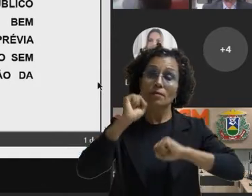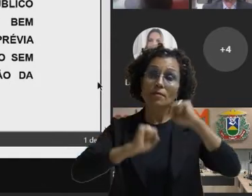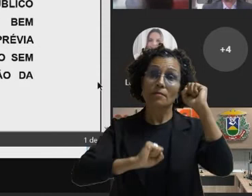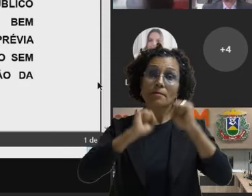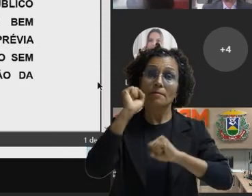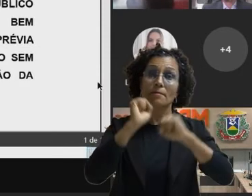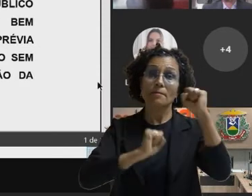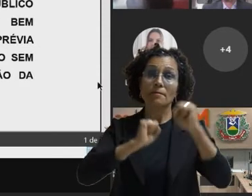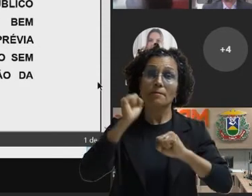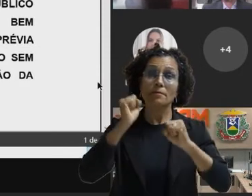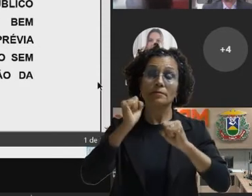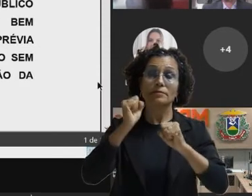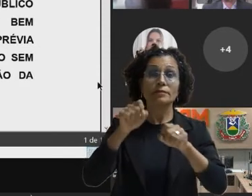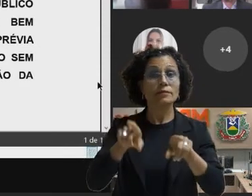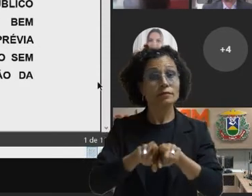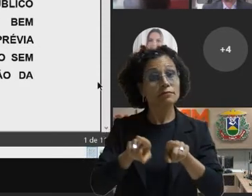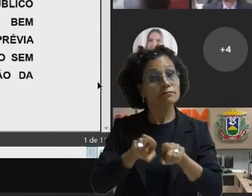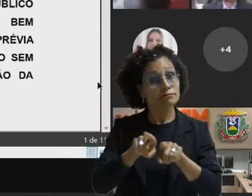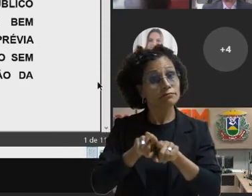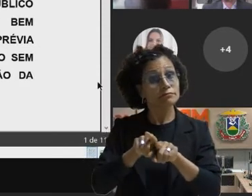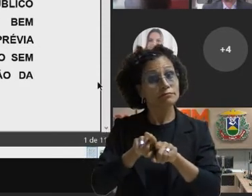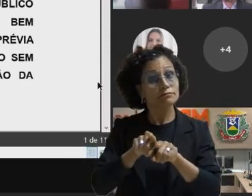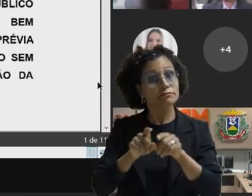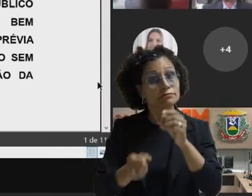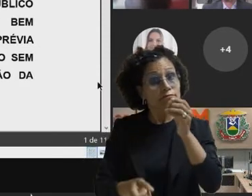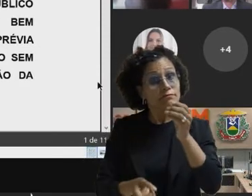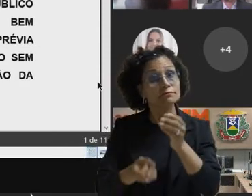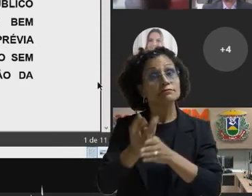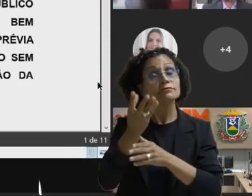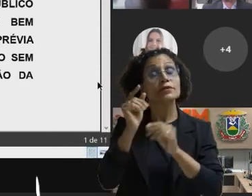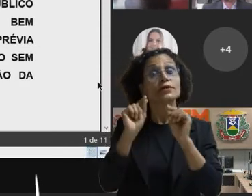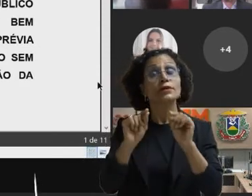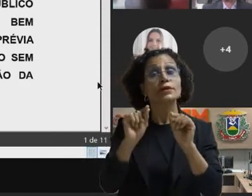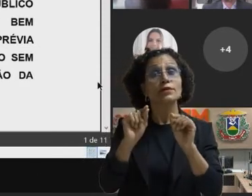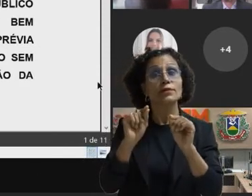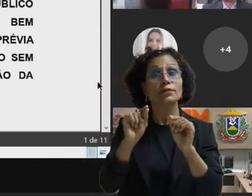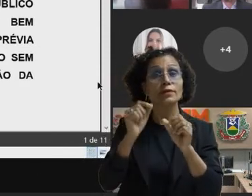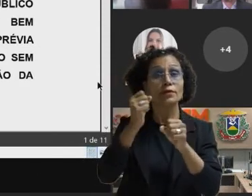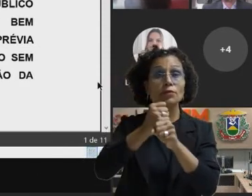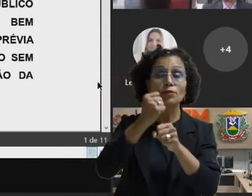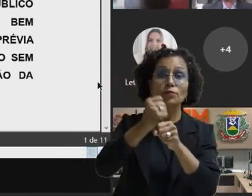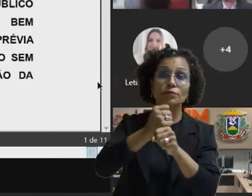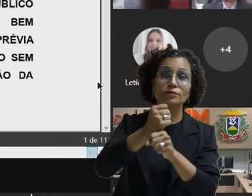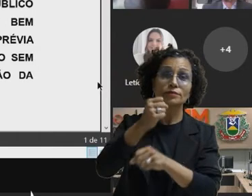para produzir postes, né? E mais ainda, só que eu